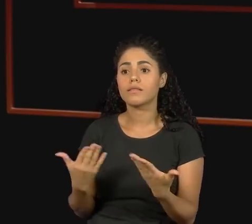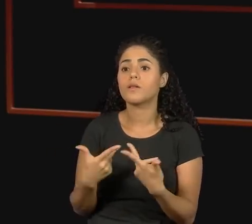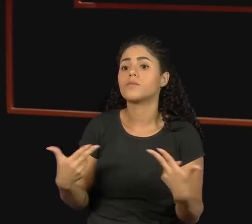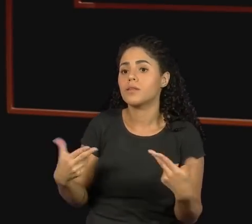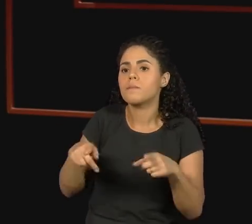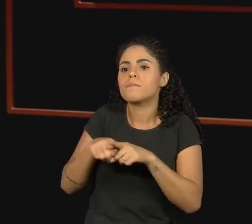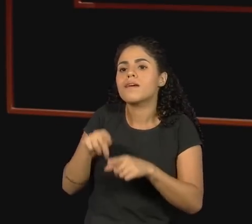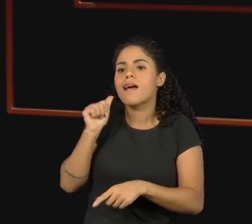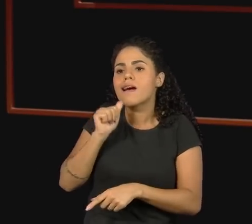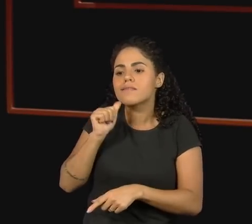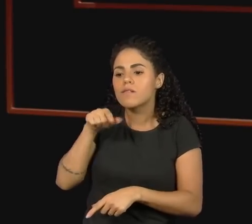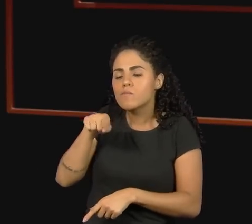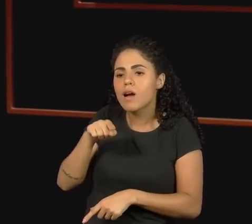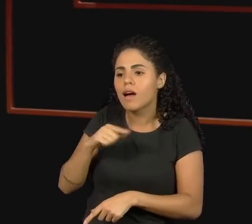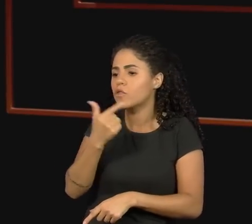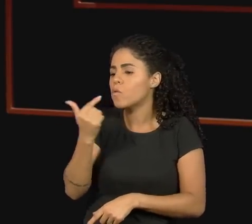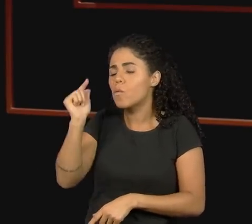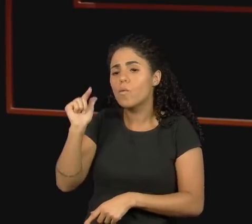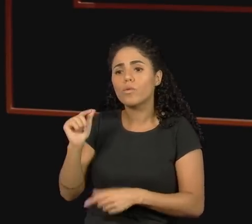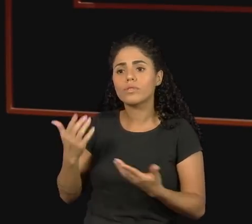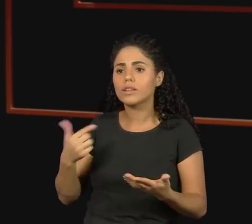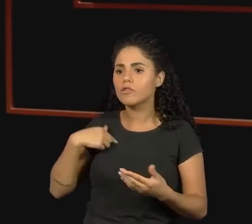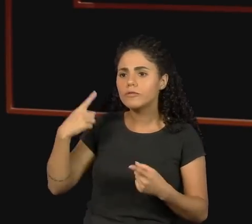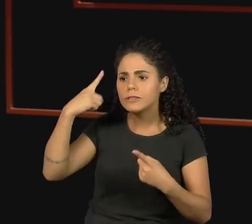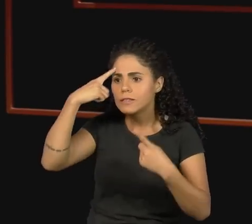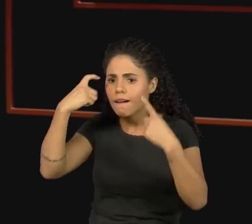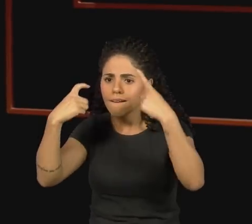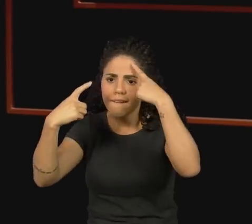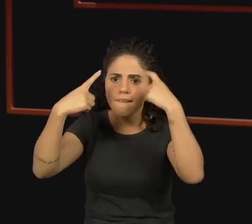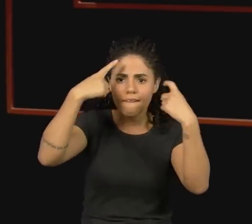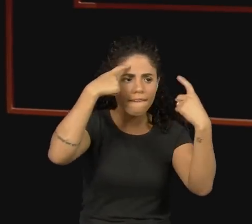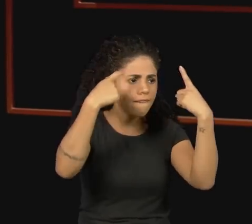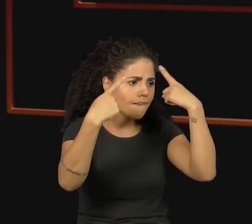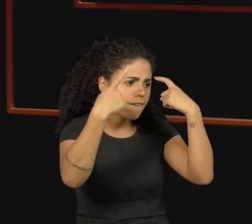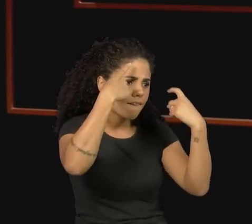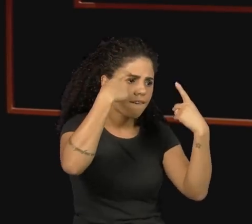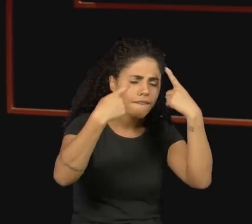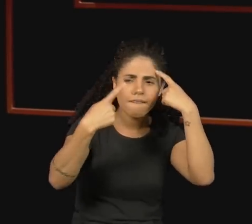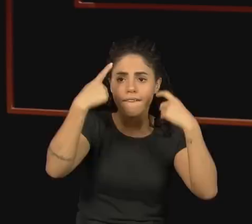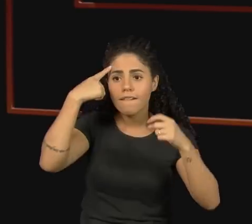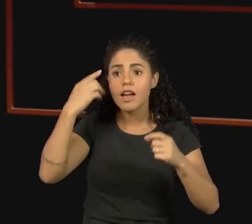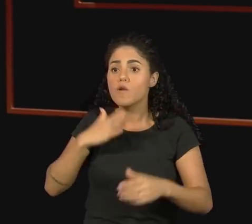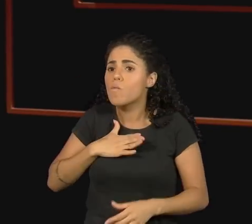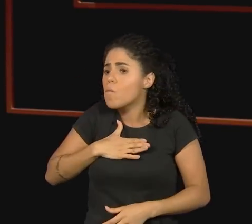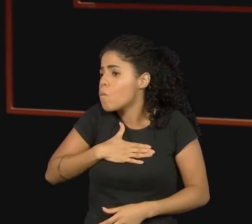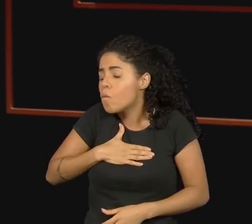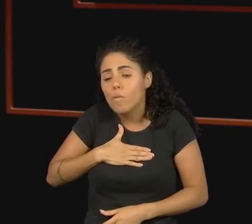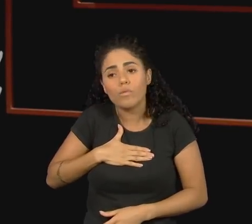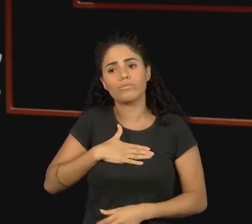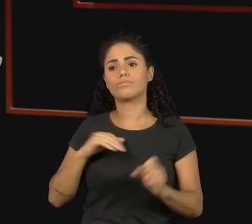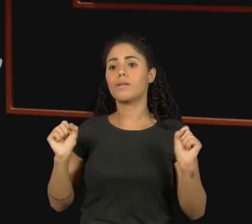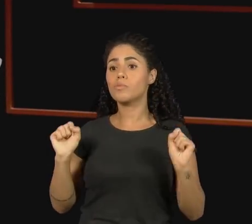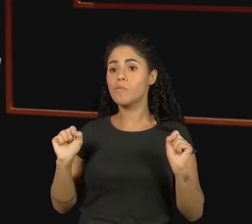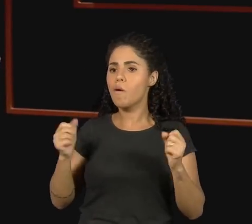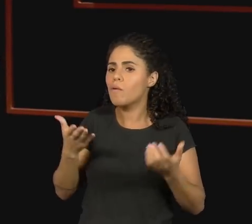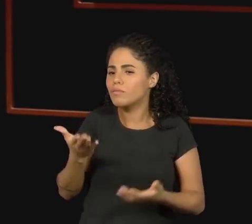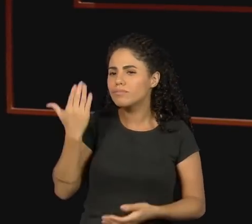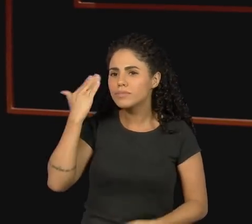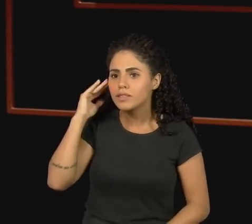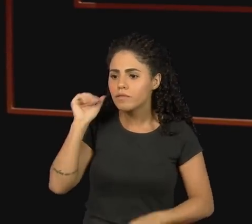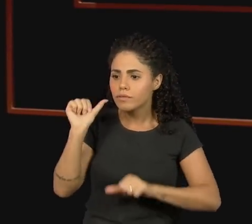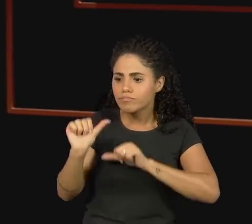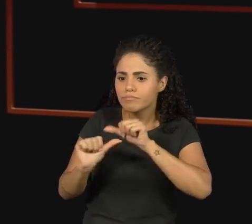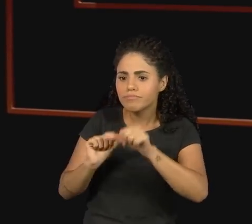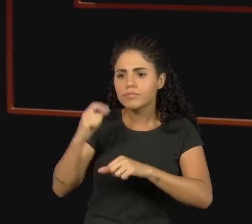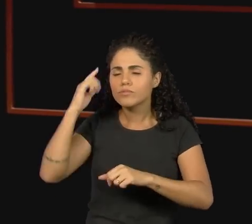dos Afogados também tem... Eu vou buscando as referências nas pinturas também, eu gosto muito disso, que é algo que vai